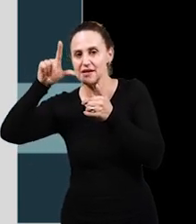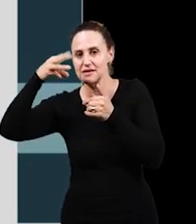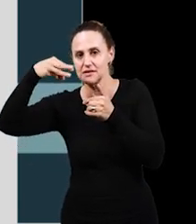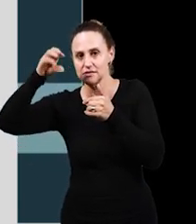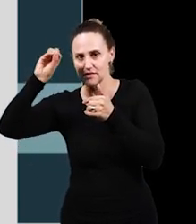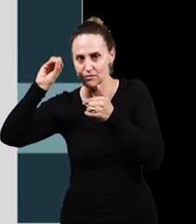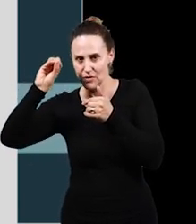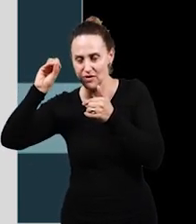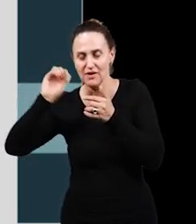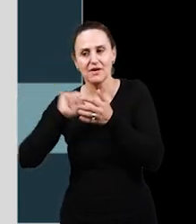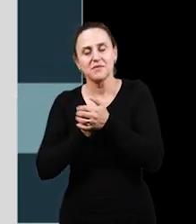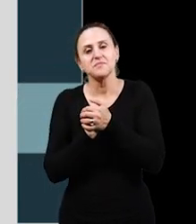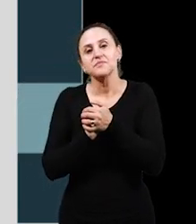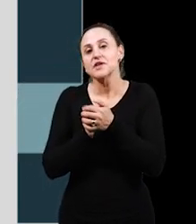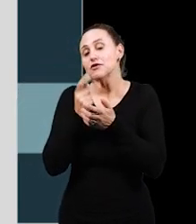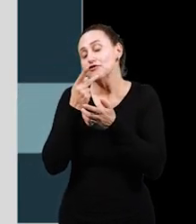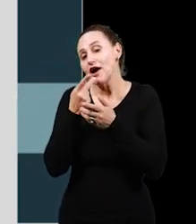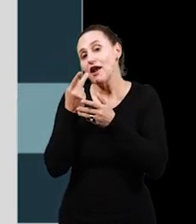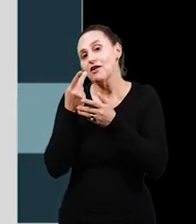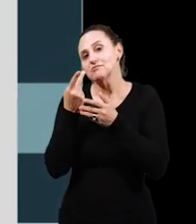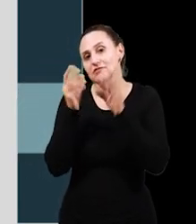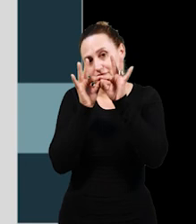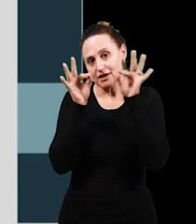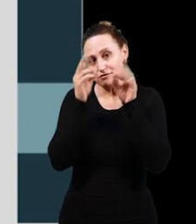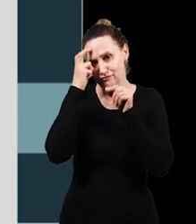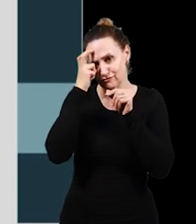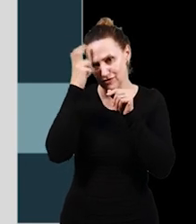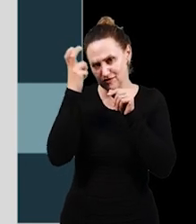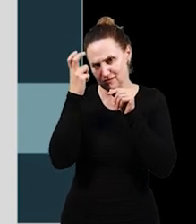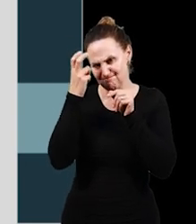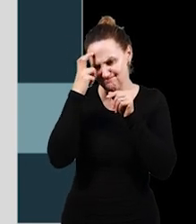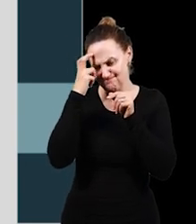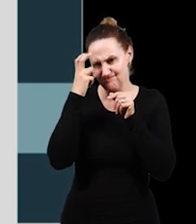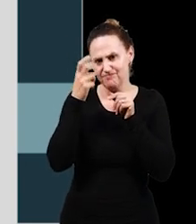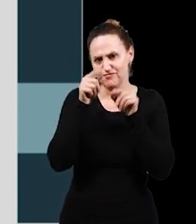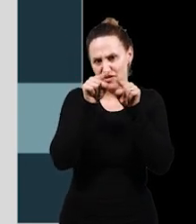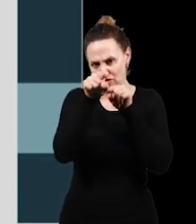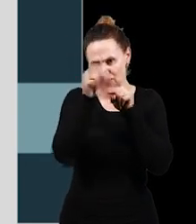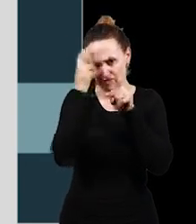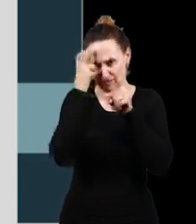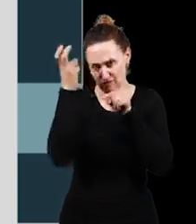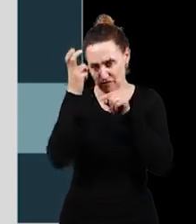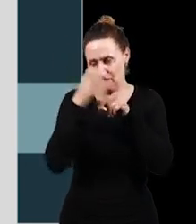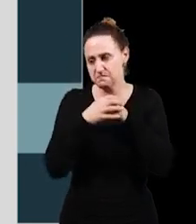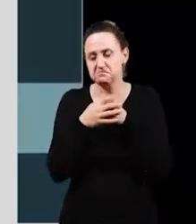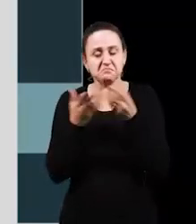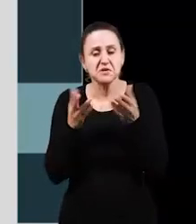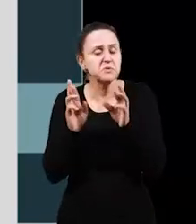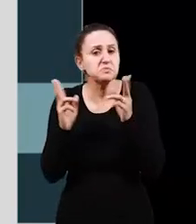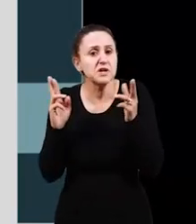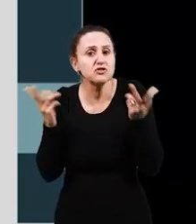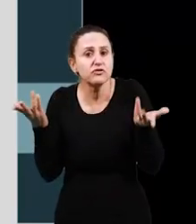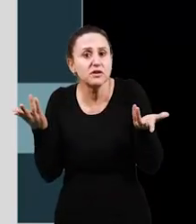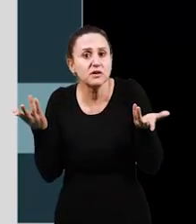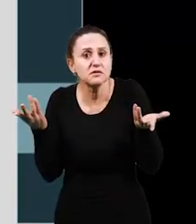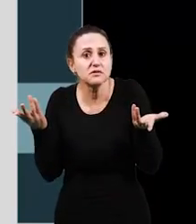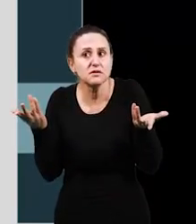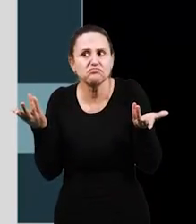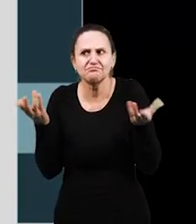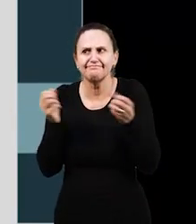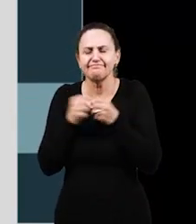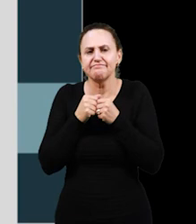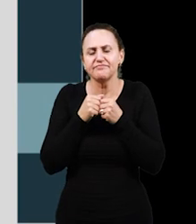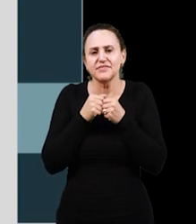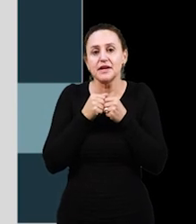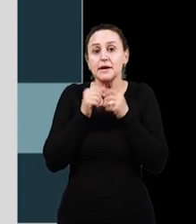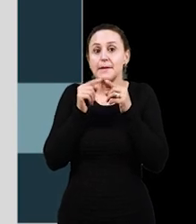inteligente inteligente é você né a a gente vai ter que sintaticamente não há nenhuma diferença nessas duas frases